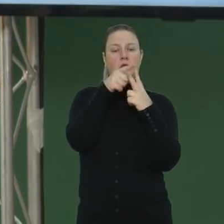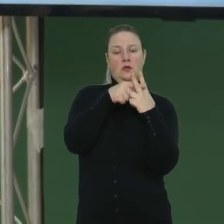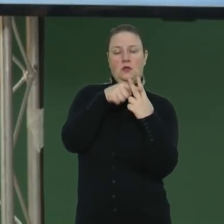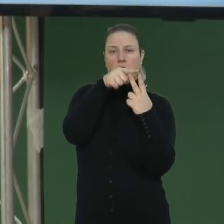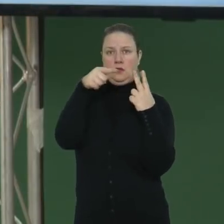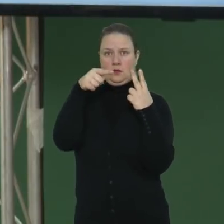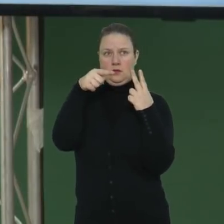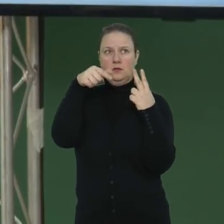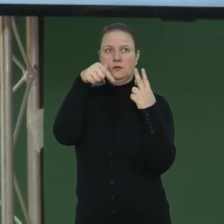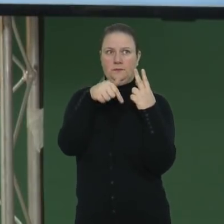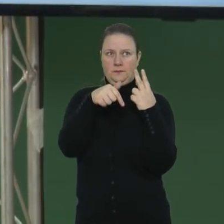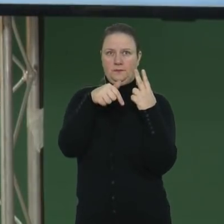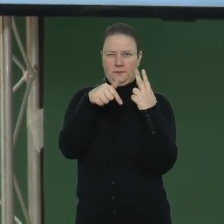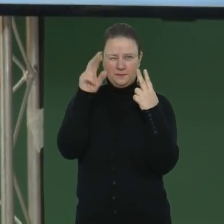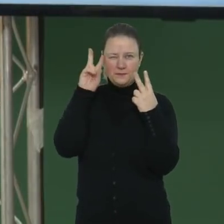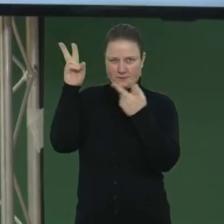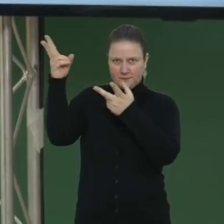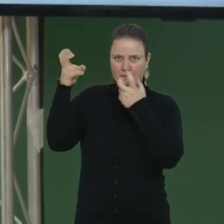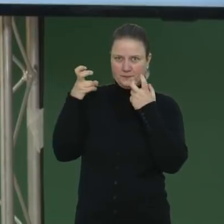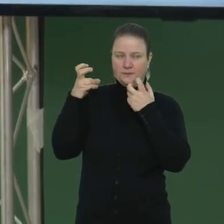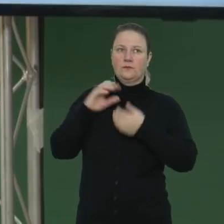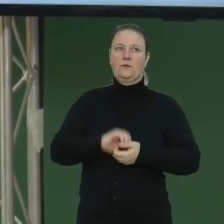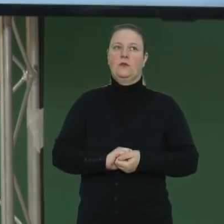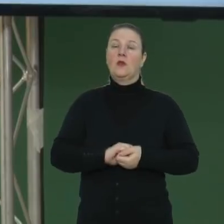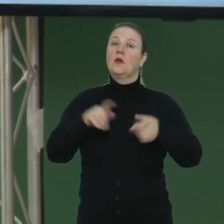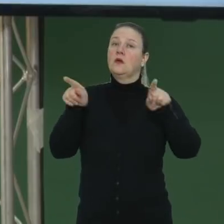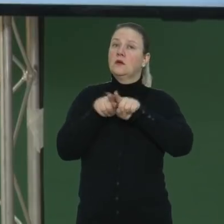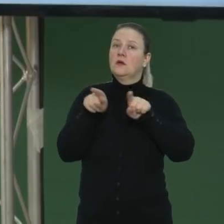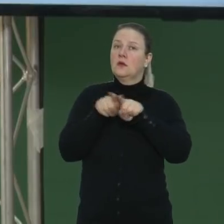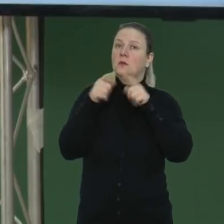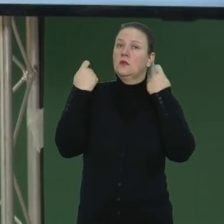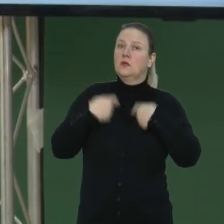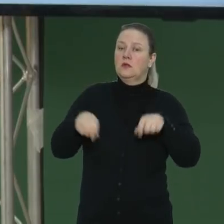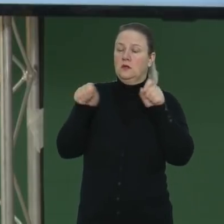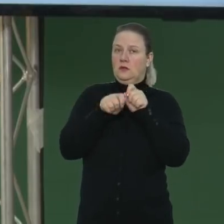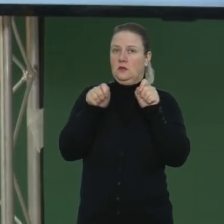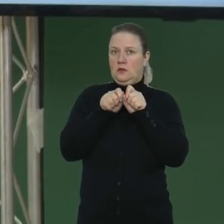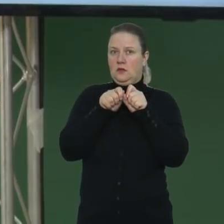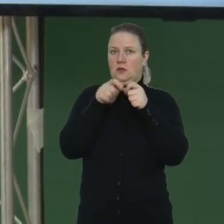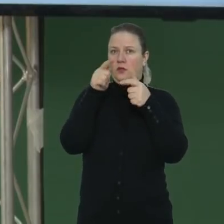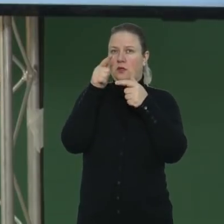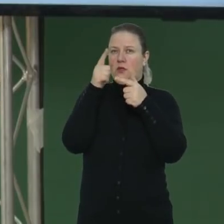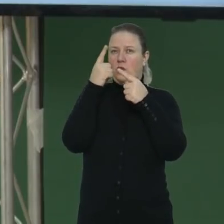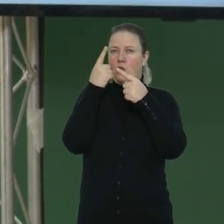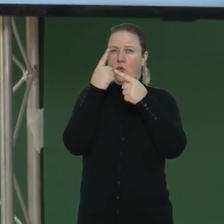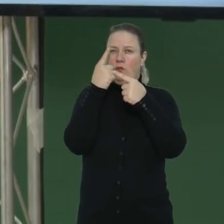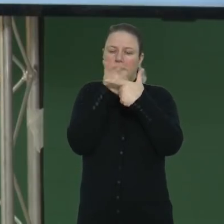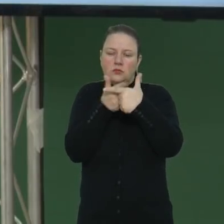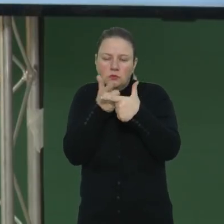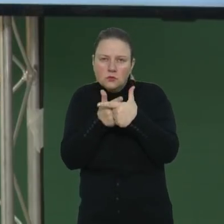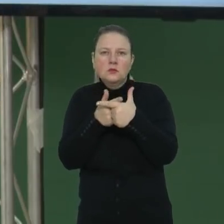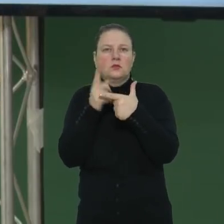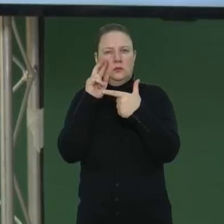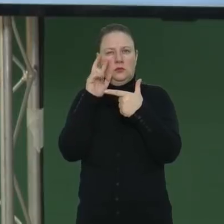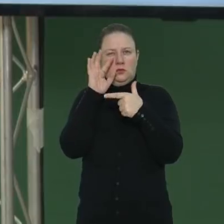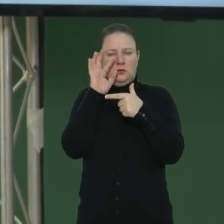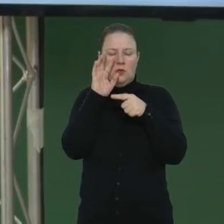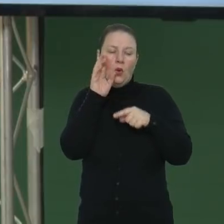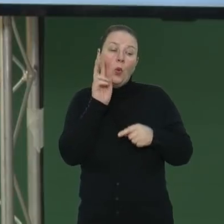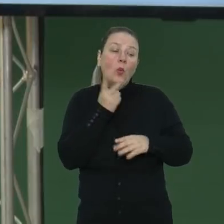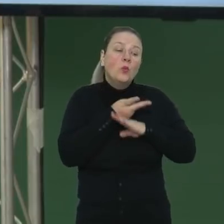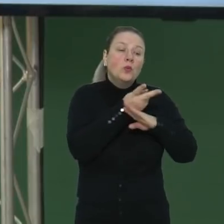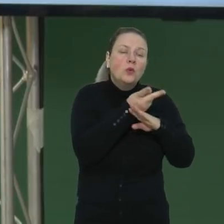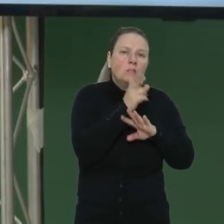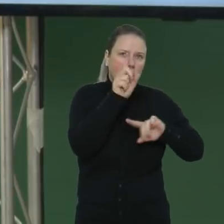sétima. Tudo bem? Percebam que eu preciso fazer uma divisão também aqui, tá? Mas podem consultar lá o material, mesmo que vocês precisarem, que a correção vai estar toda